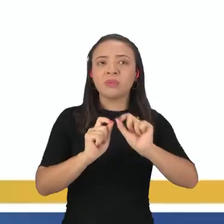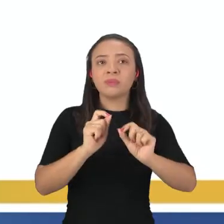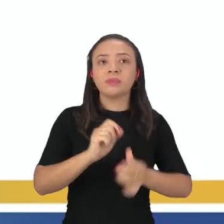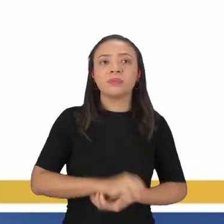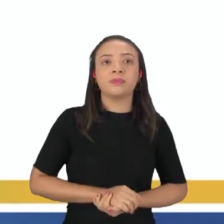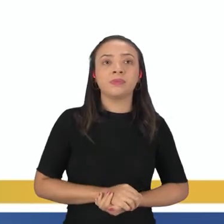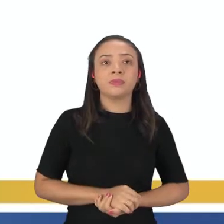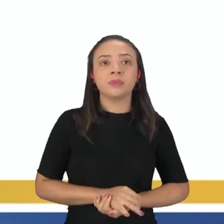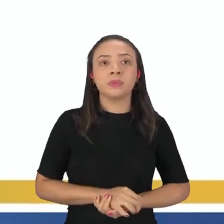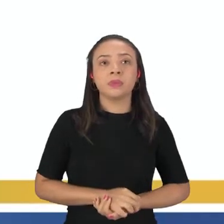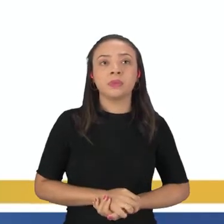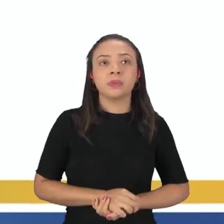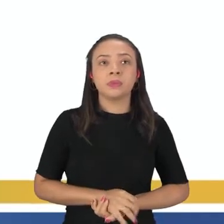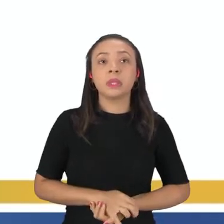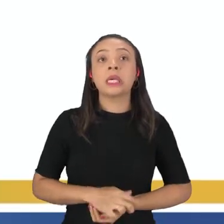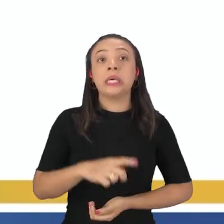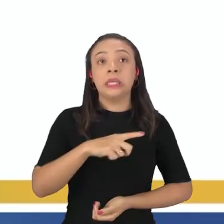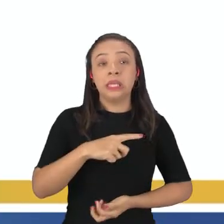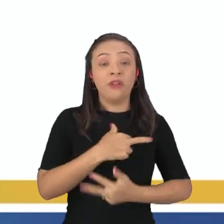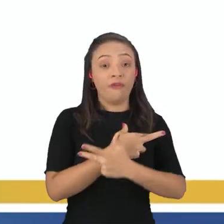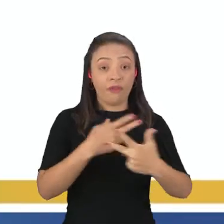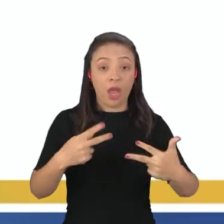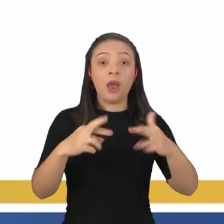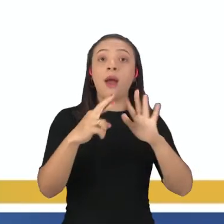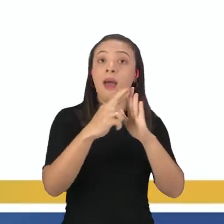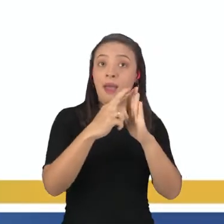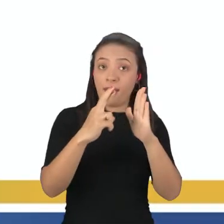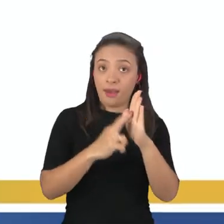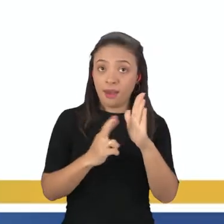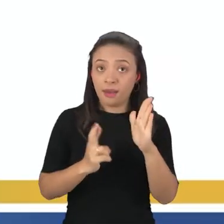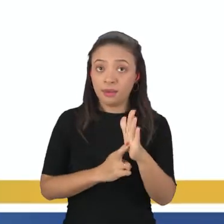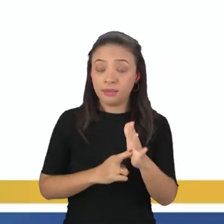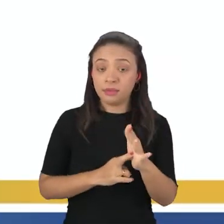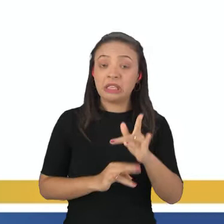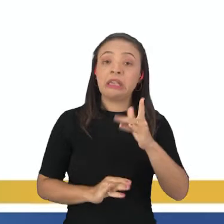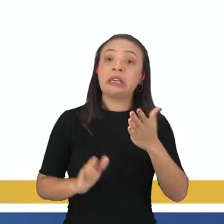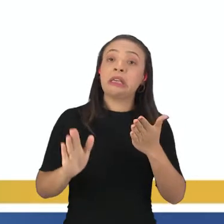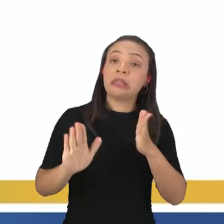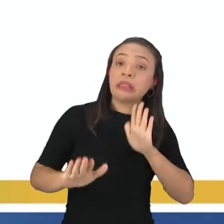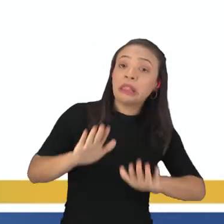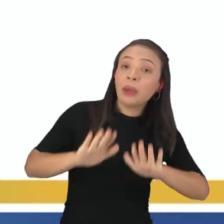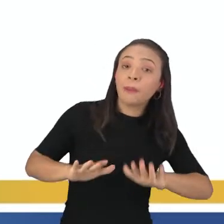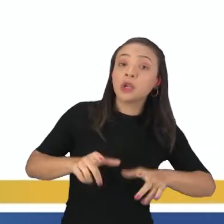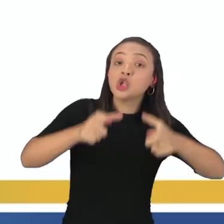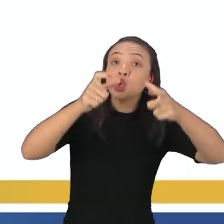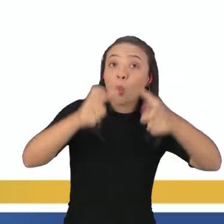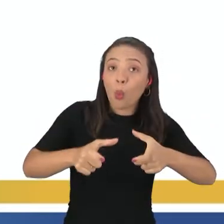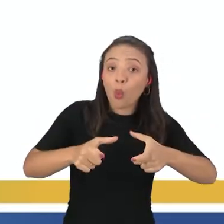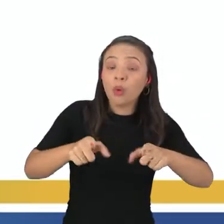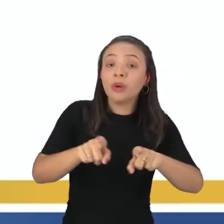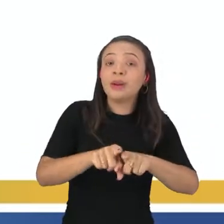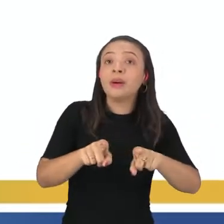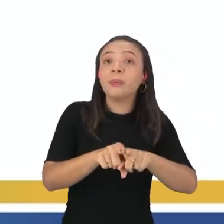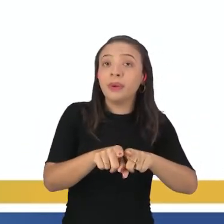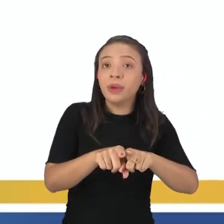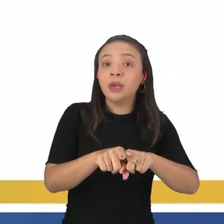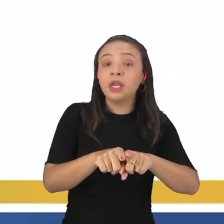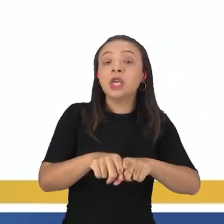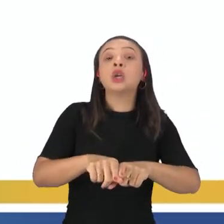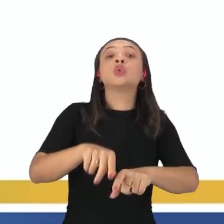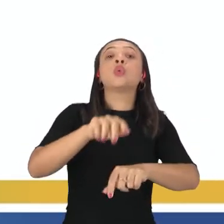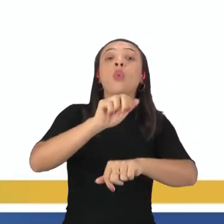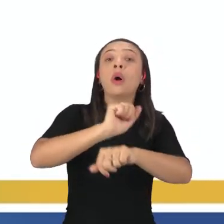é: existem algumas regras que dependem da localização ou posicionamento